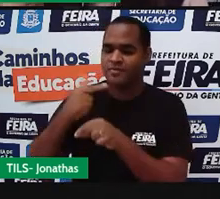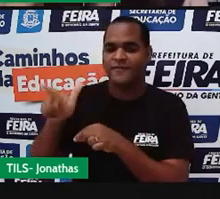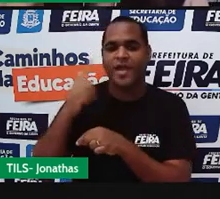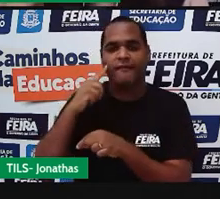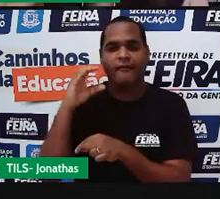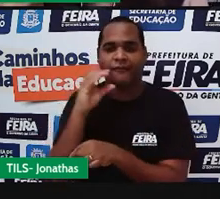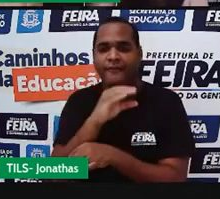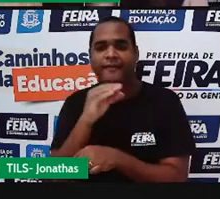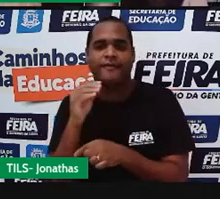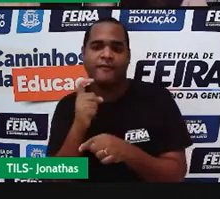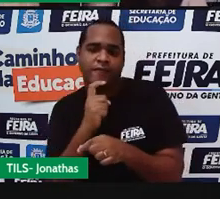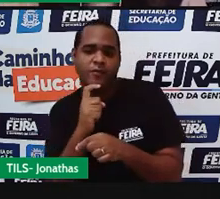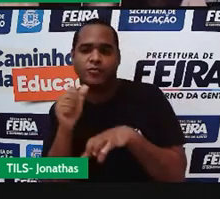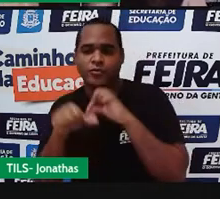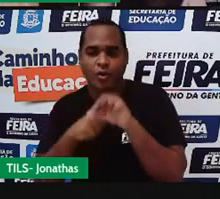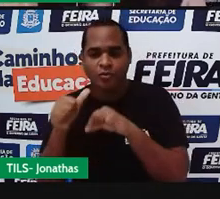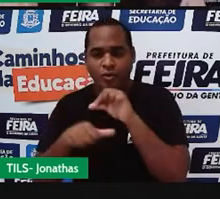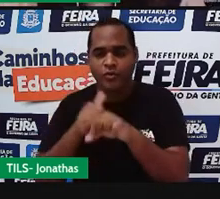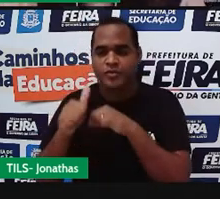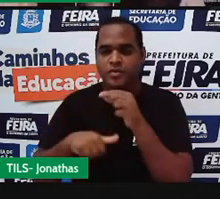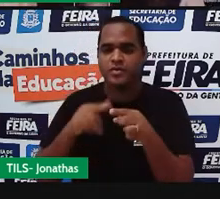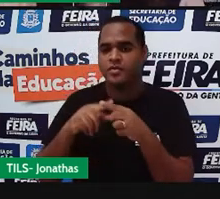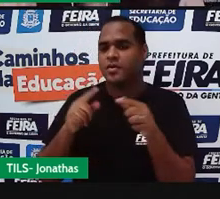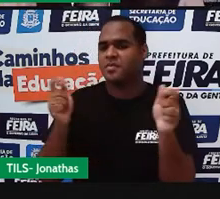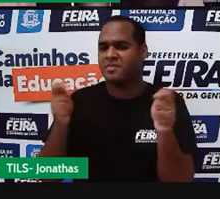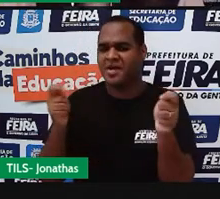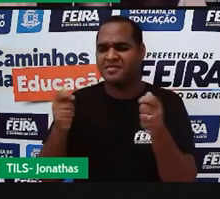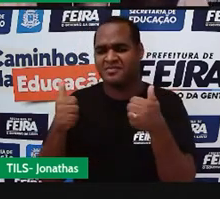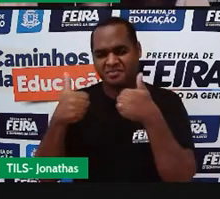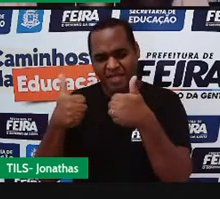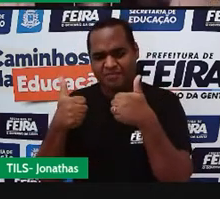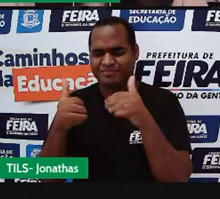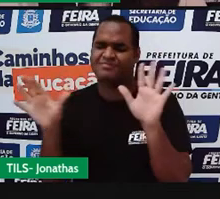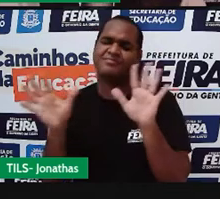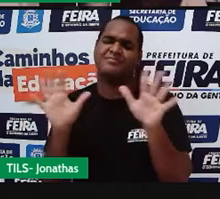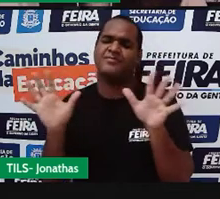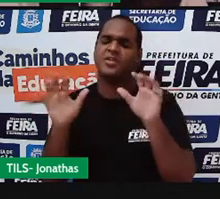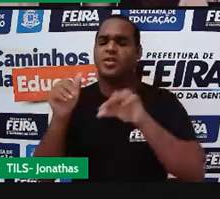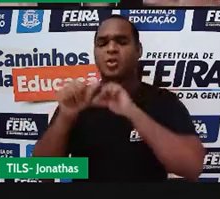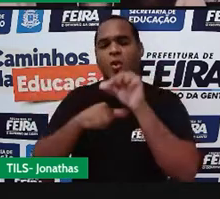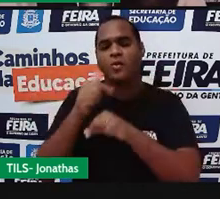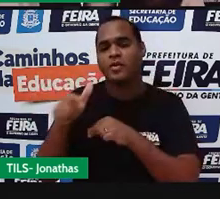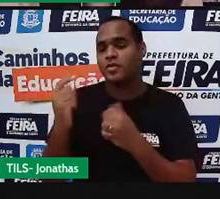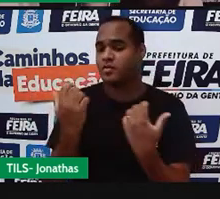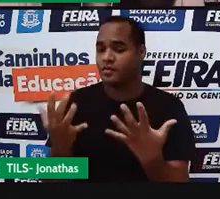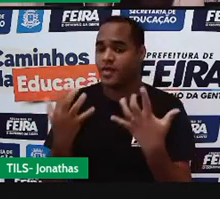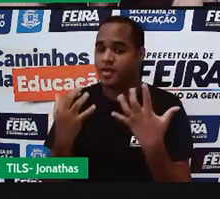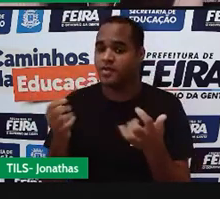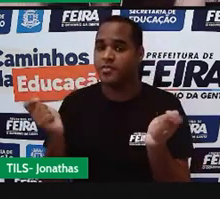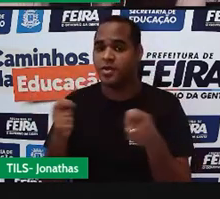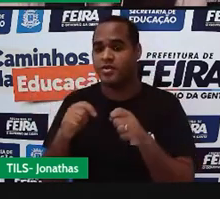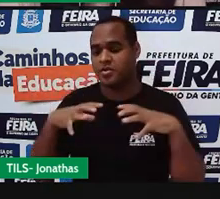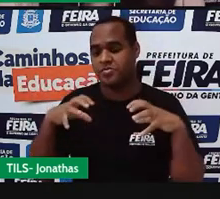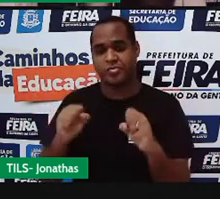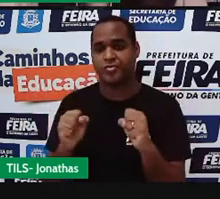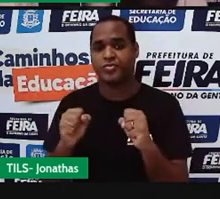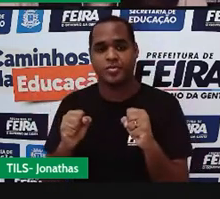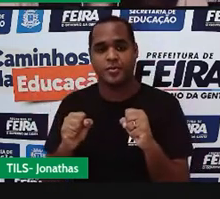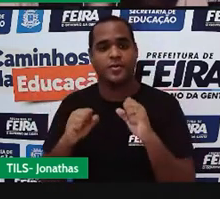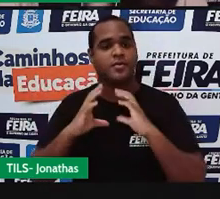climáticas elas passam a não ser mais áreas que possam ser plantadas elas são elas que chama de